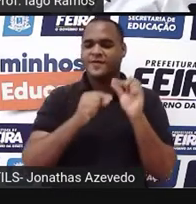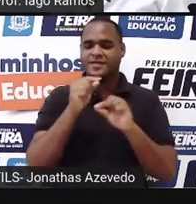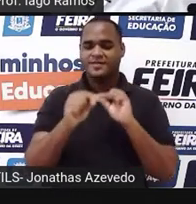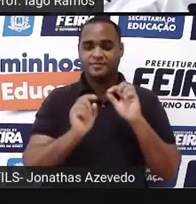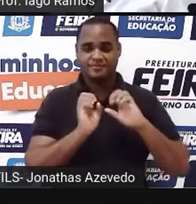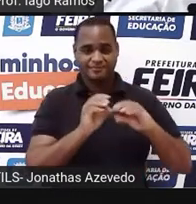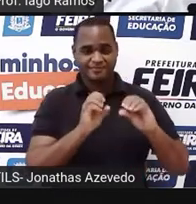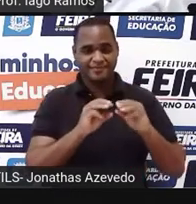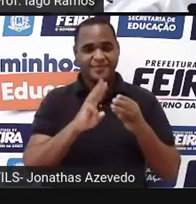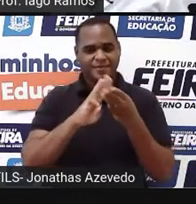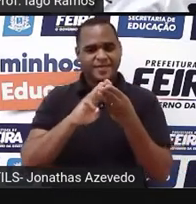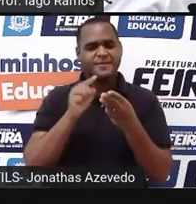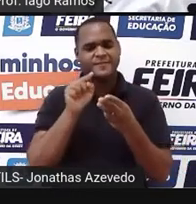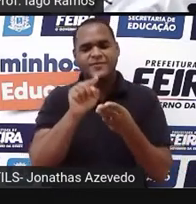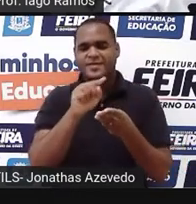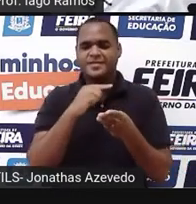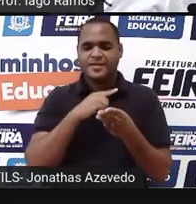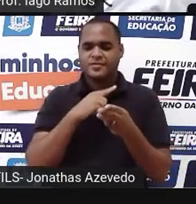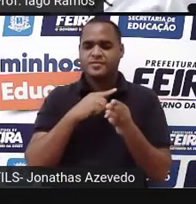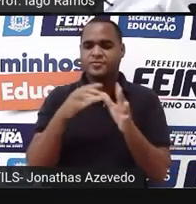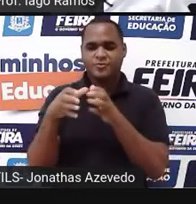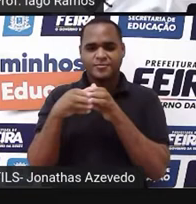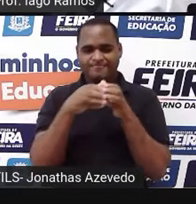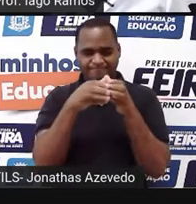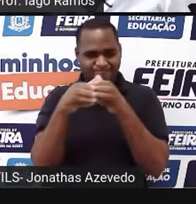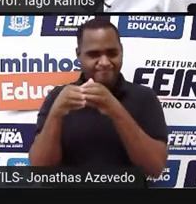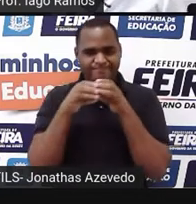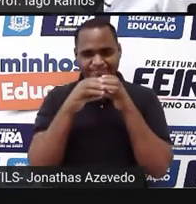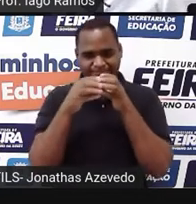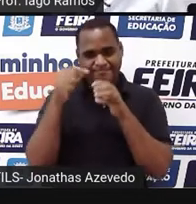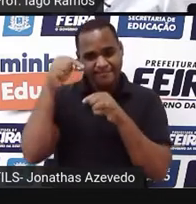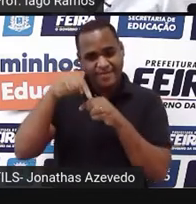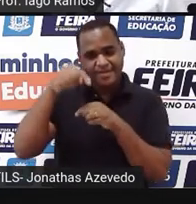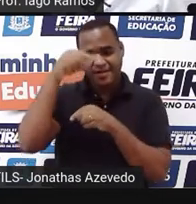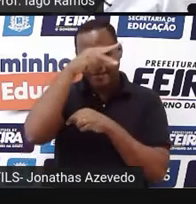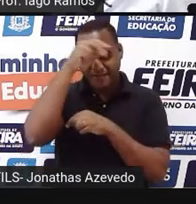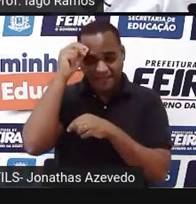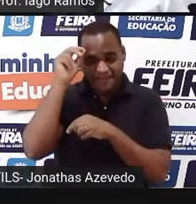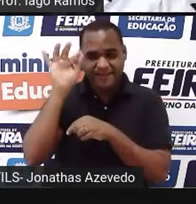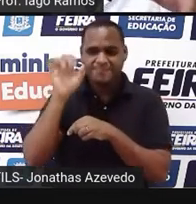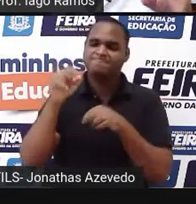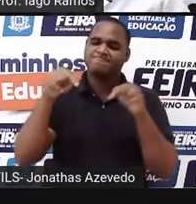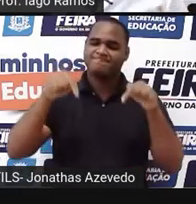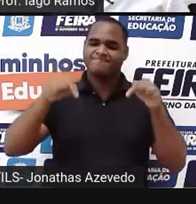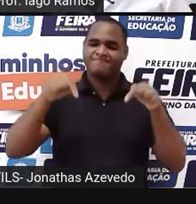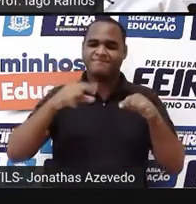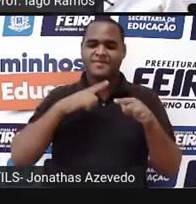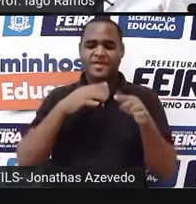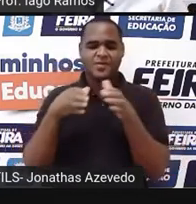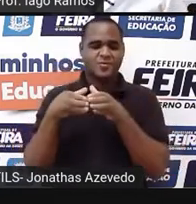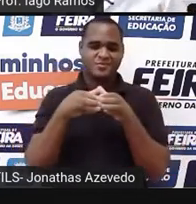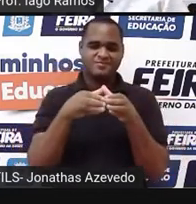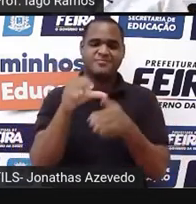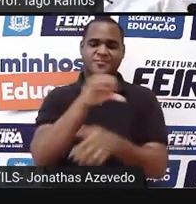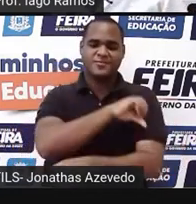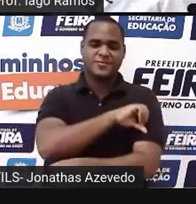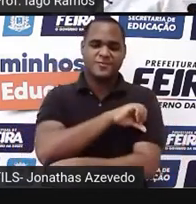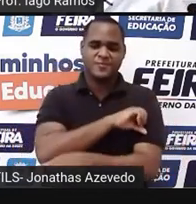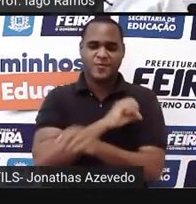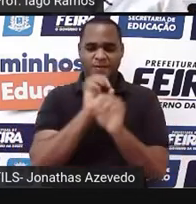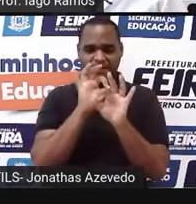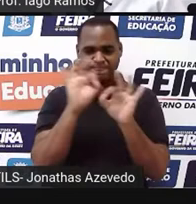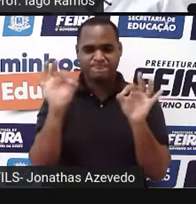de matemática para você, que é estudante da nossa rede municipal de ensino, das turmas de nono ano, tá